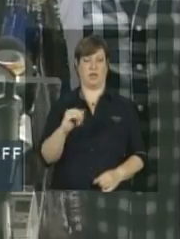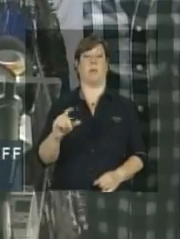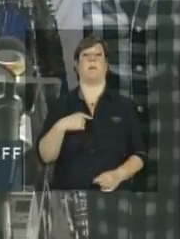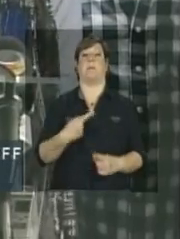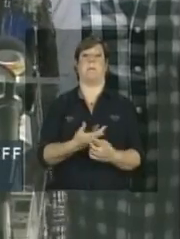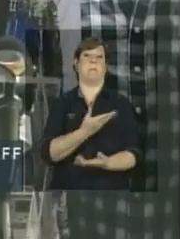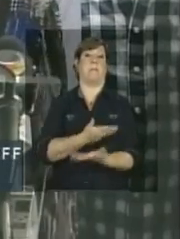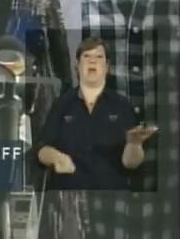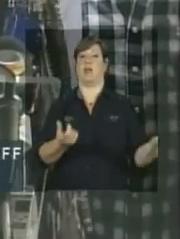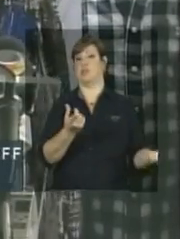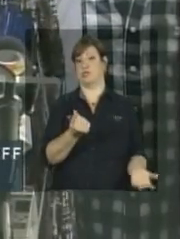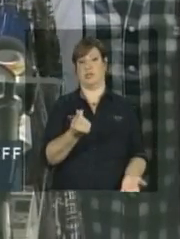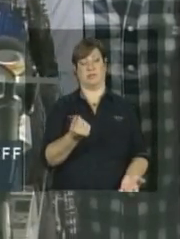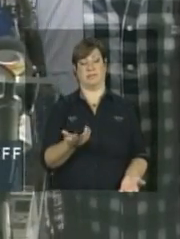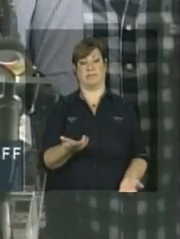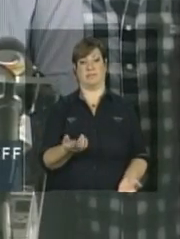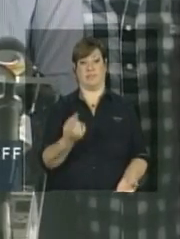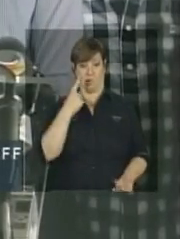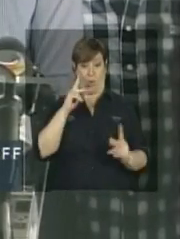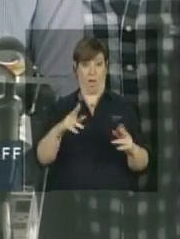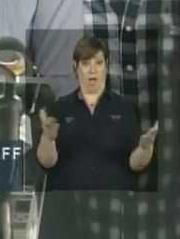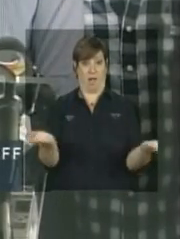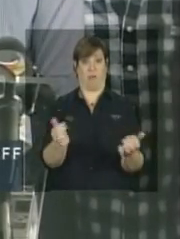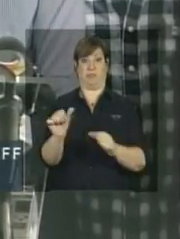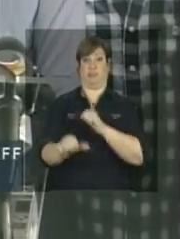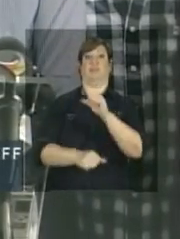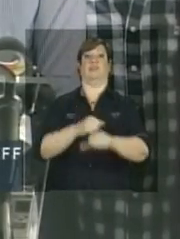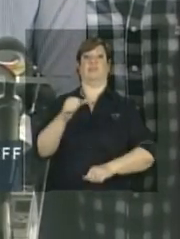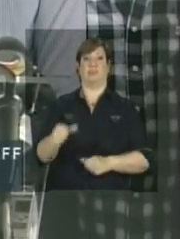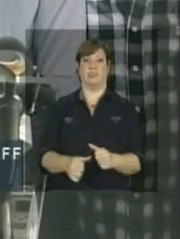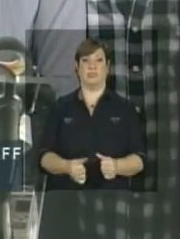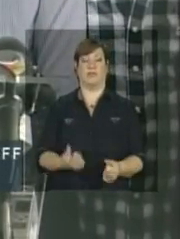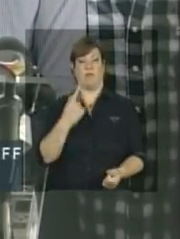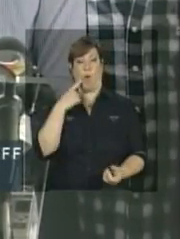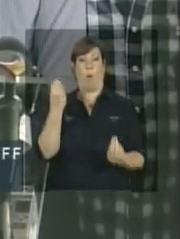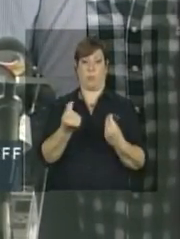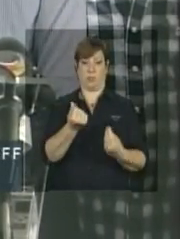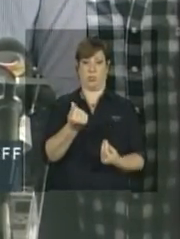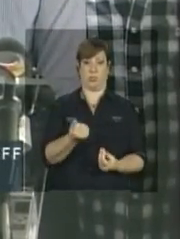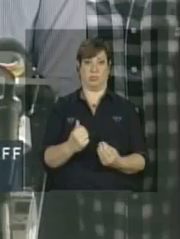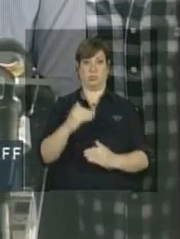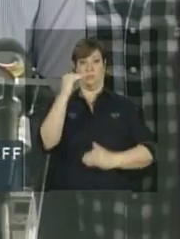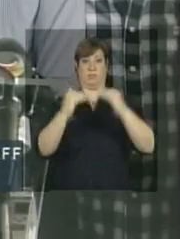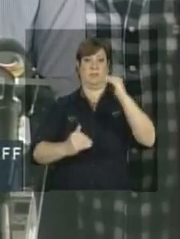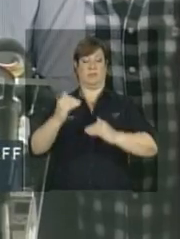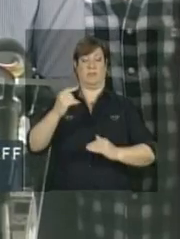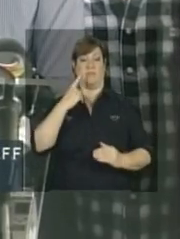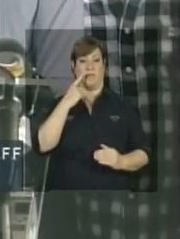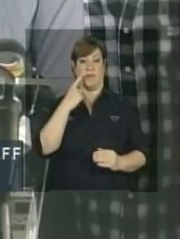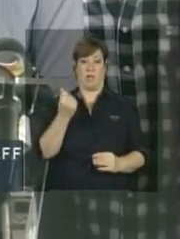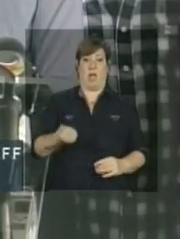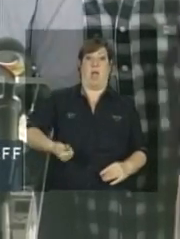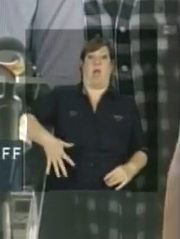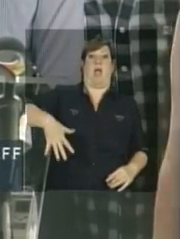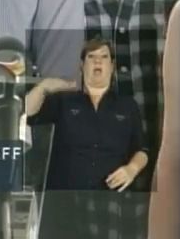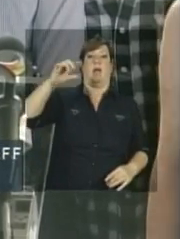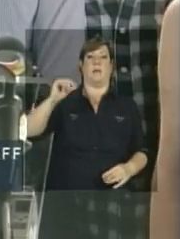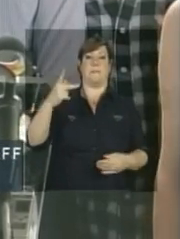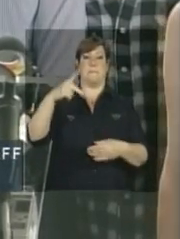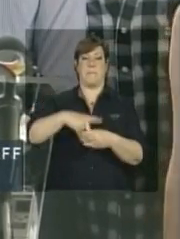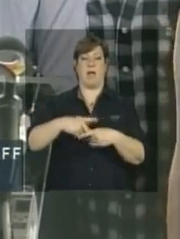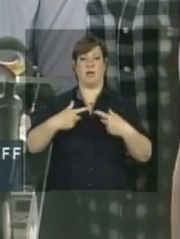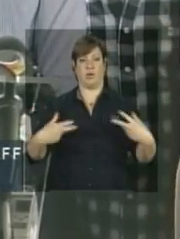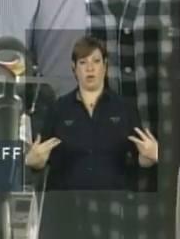vento muda, como mudou agora, você tem um preço exorbitante para os derivados de